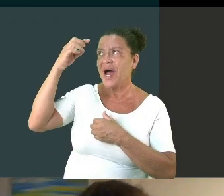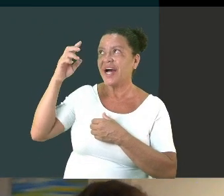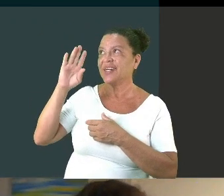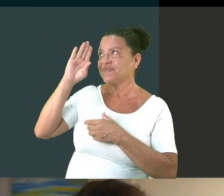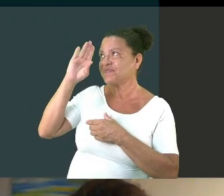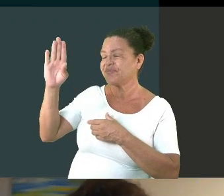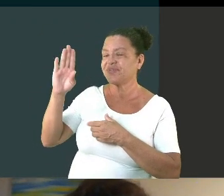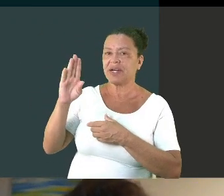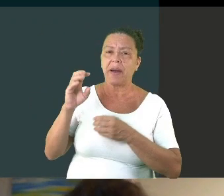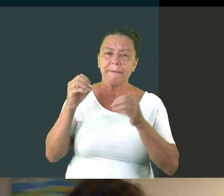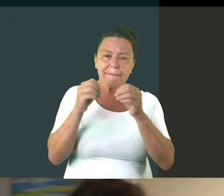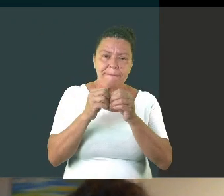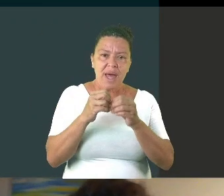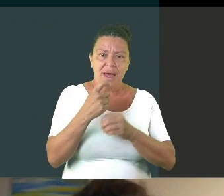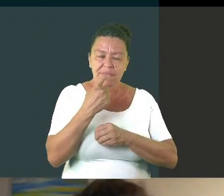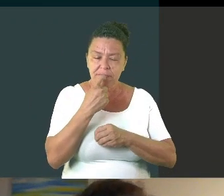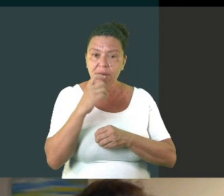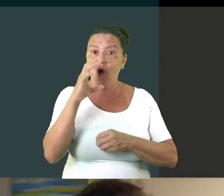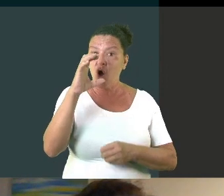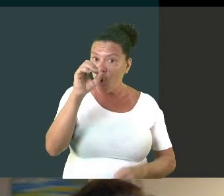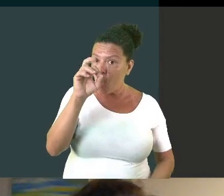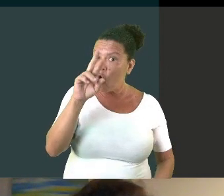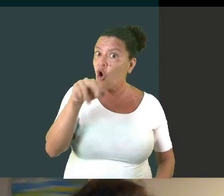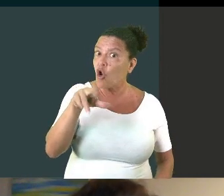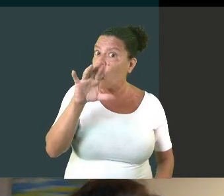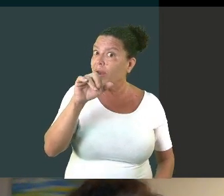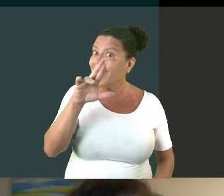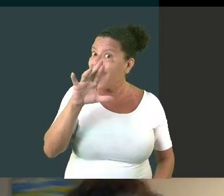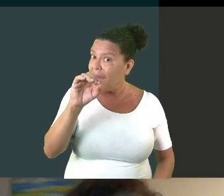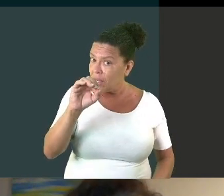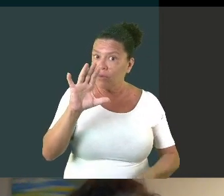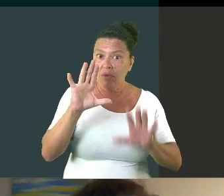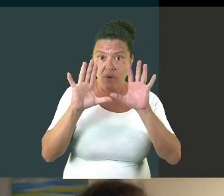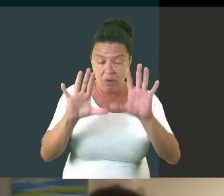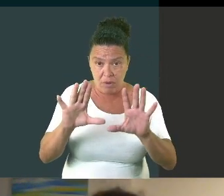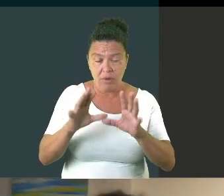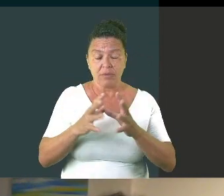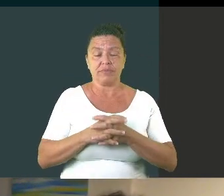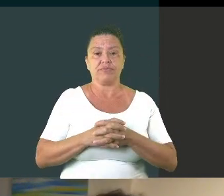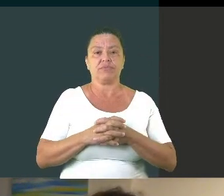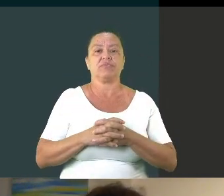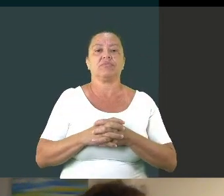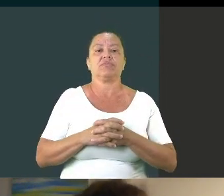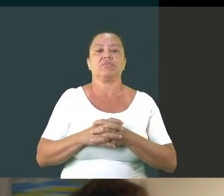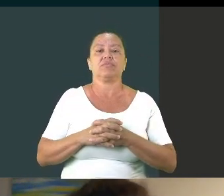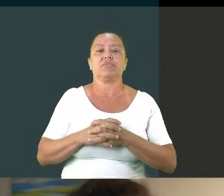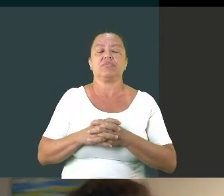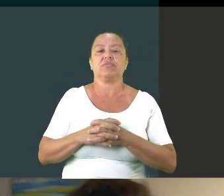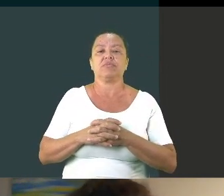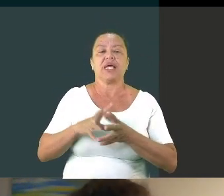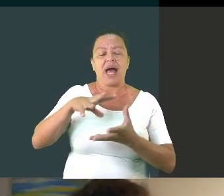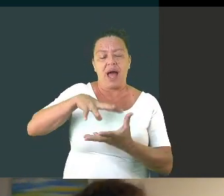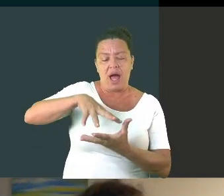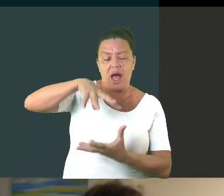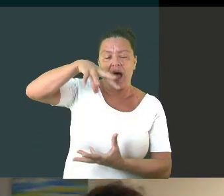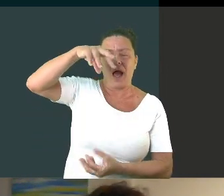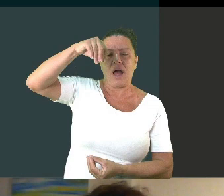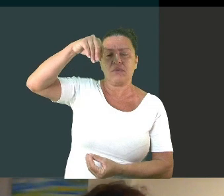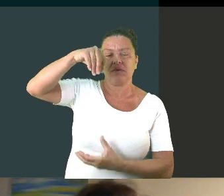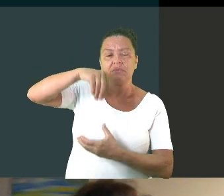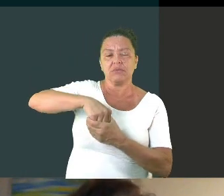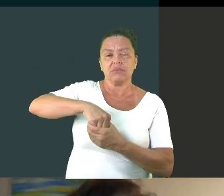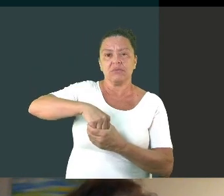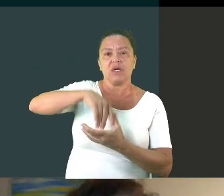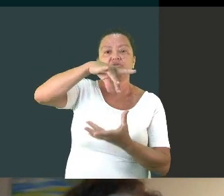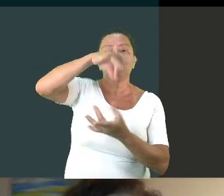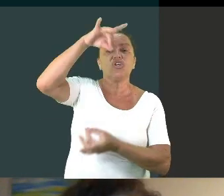mais próximas, o chakra coronário, tendo essas ligações mais próximas com o templo da alma. O que os